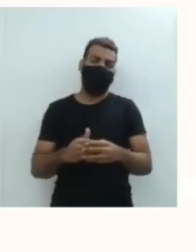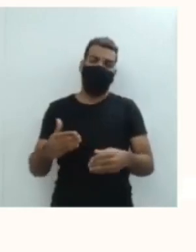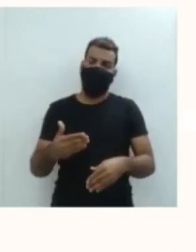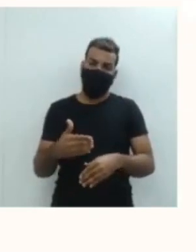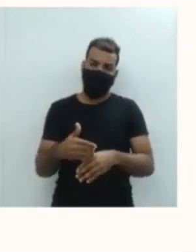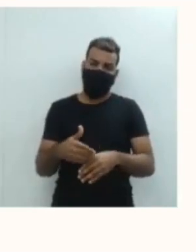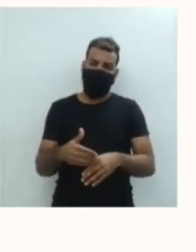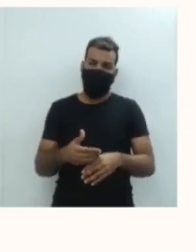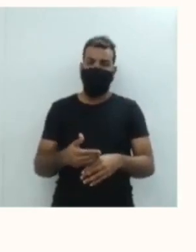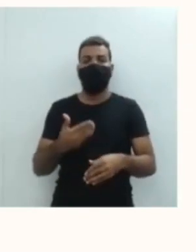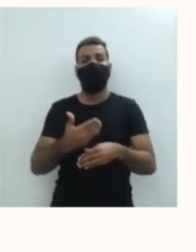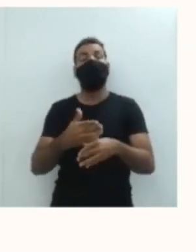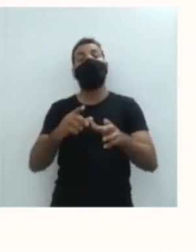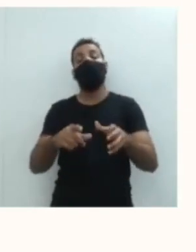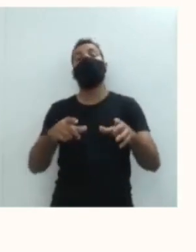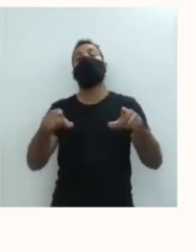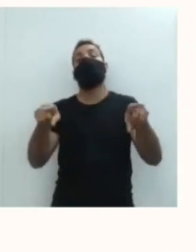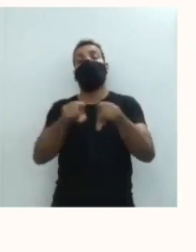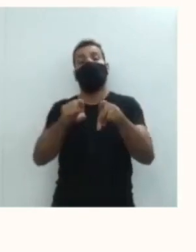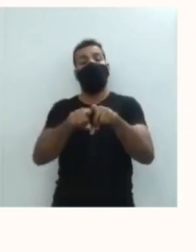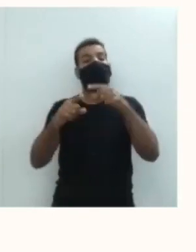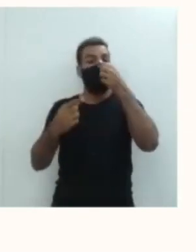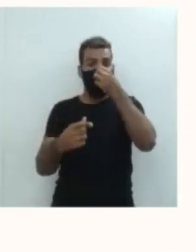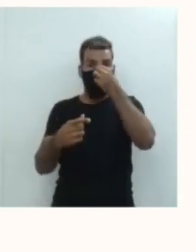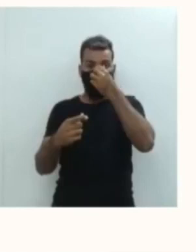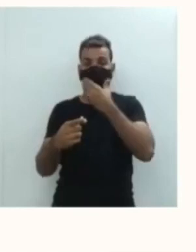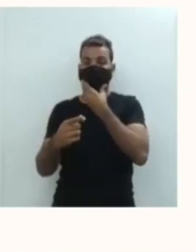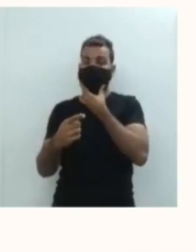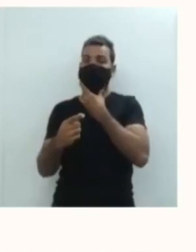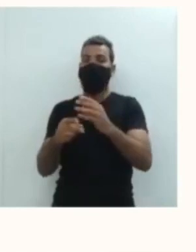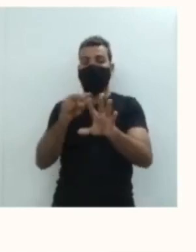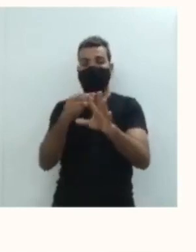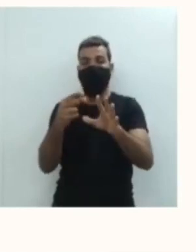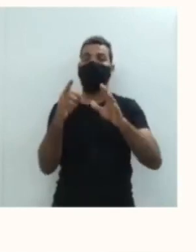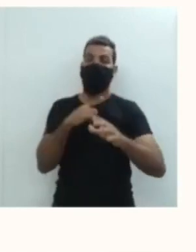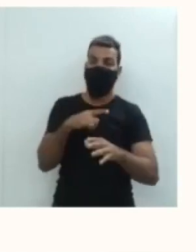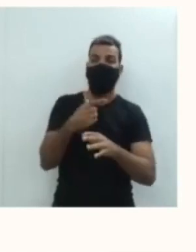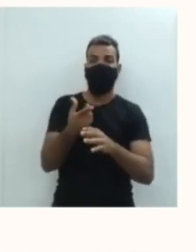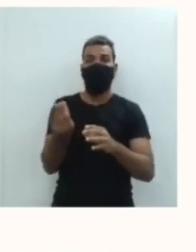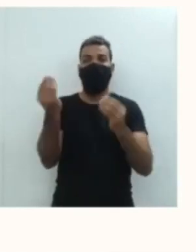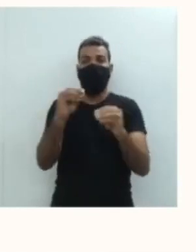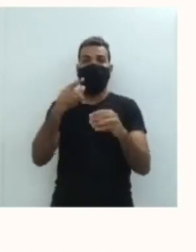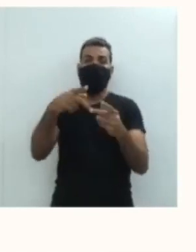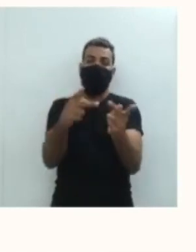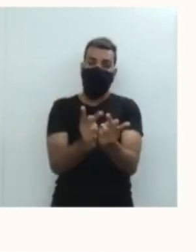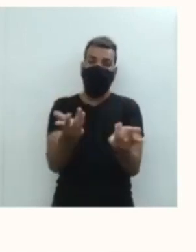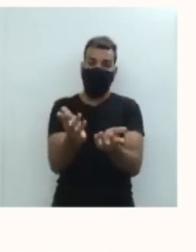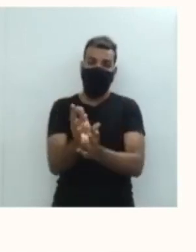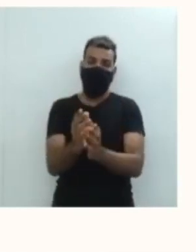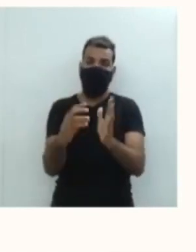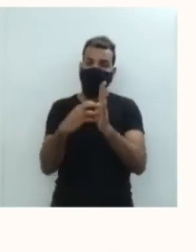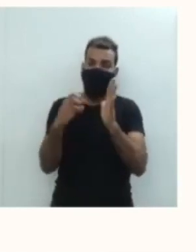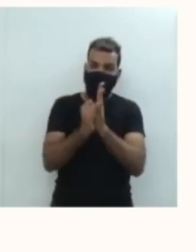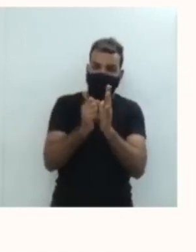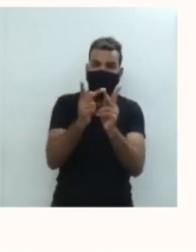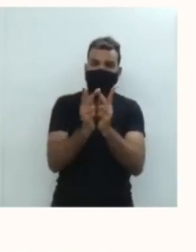e nós vamos aqui implementar os métodos da nossa interface e repositório prato no caso cadastrar